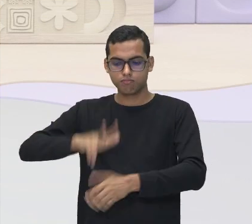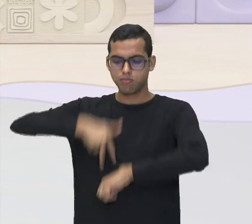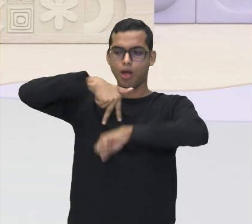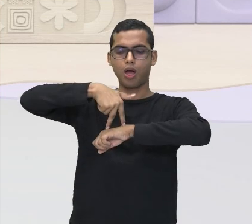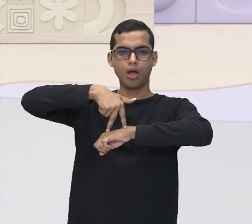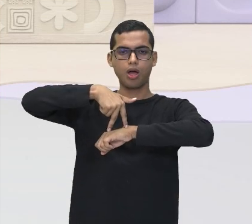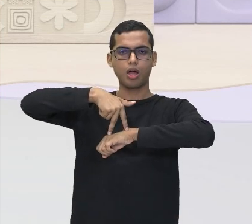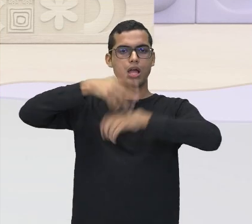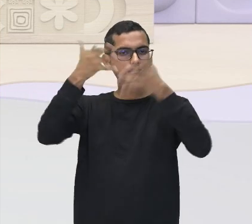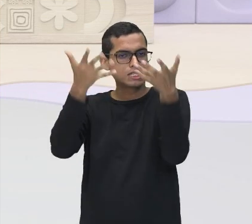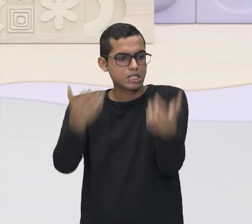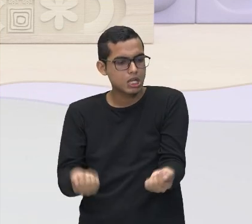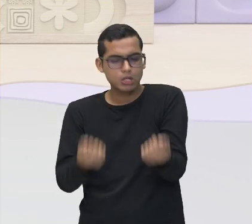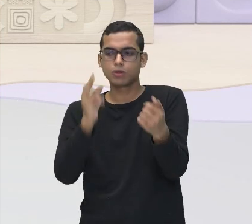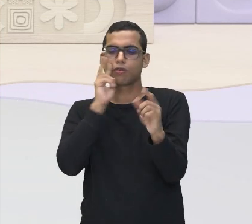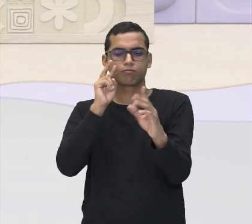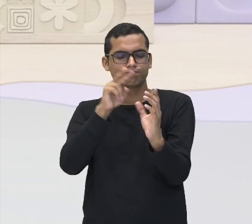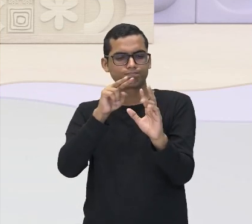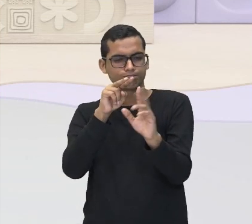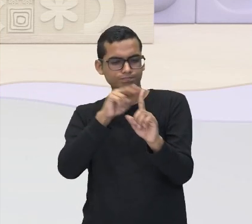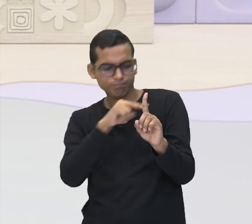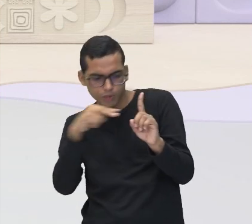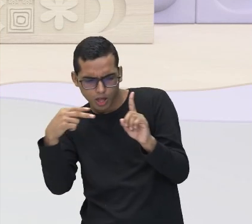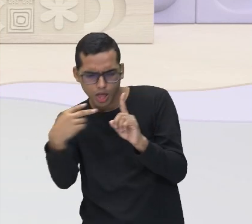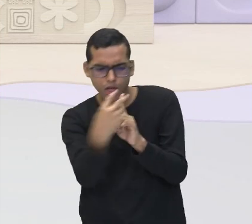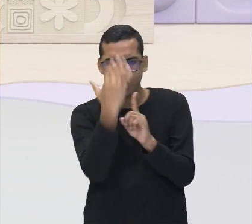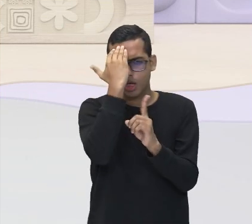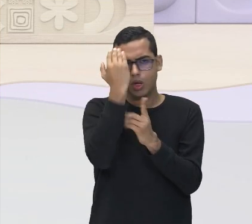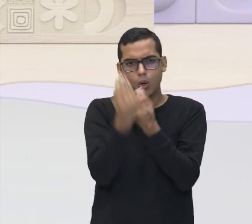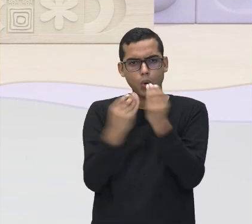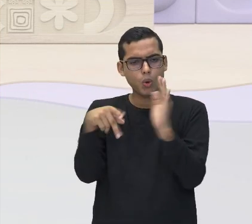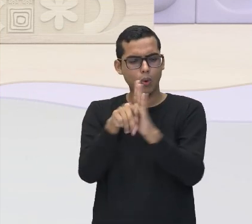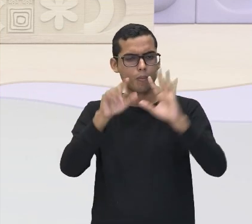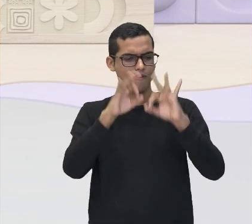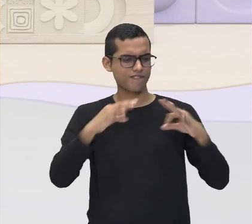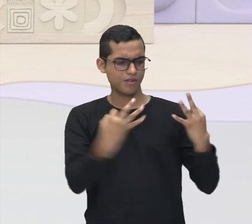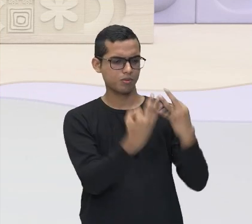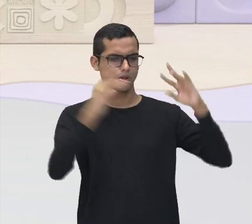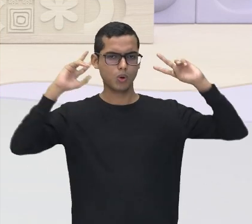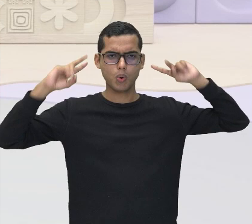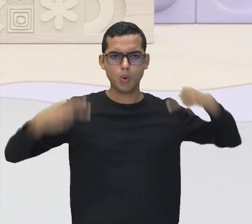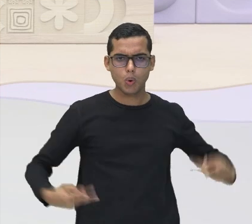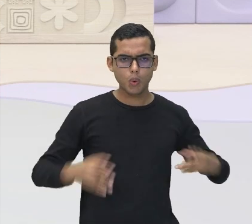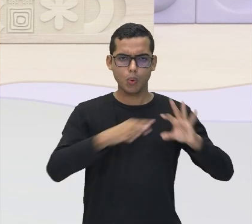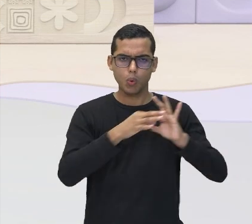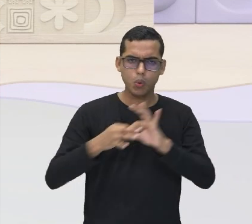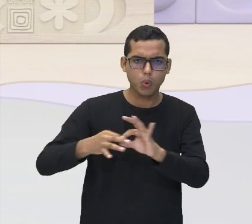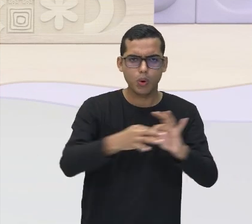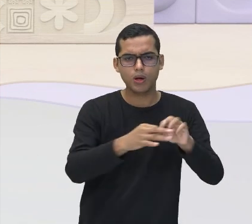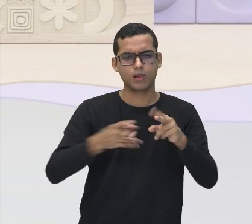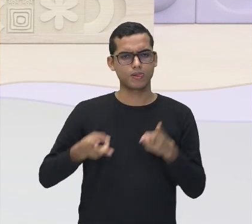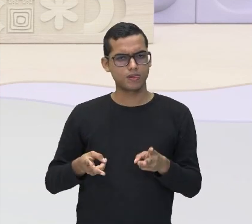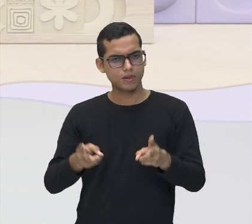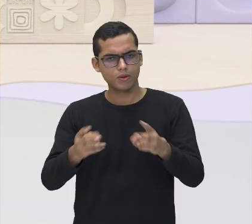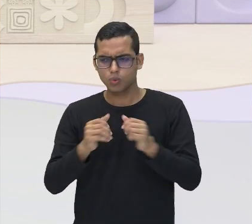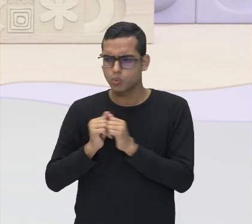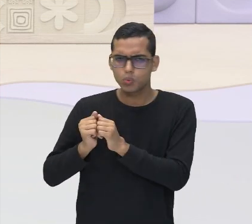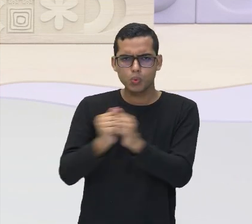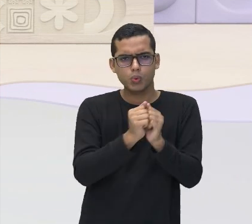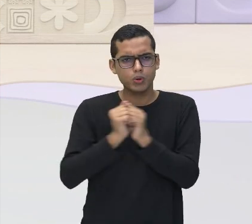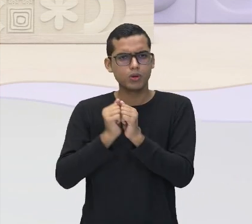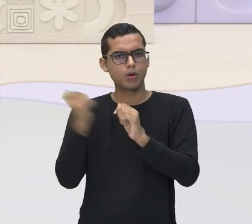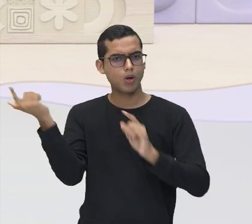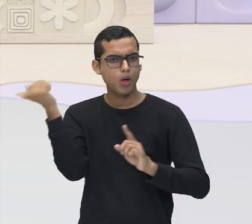parte dessa grande família humana que também sempre está encaminhada, que sempre está realmente buscando juntos